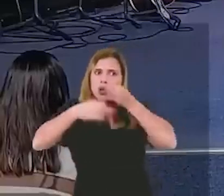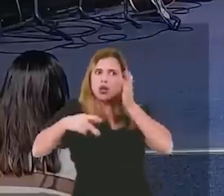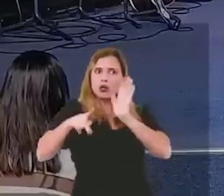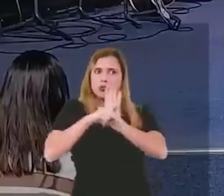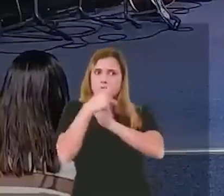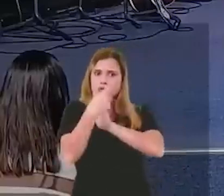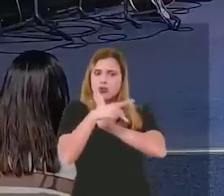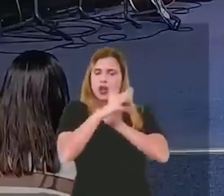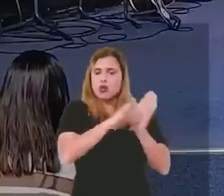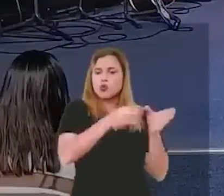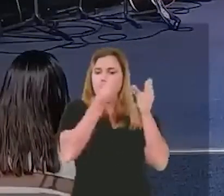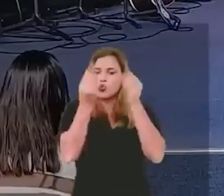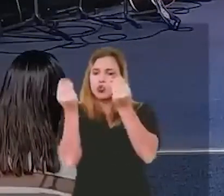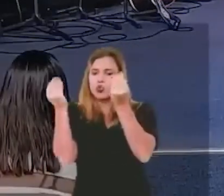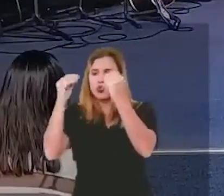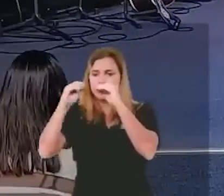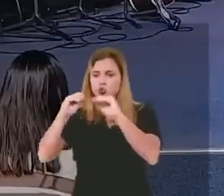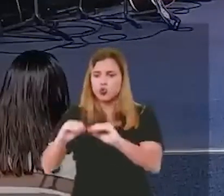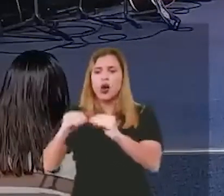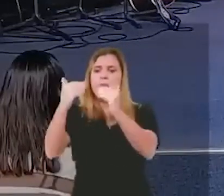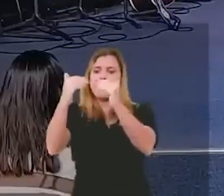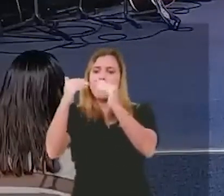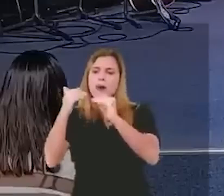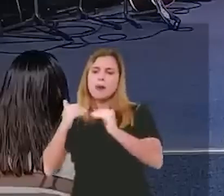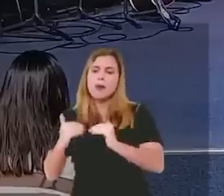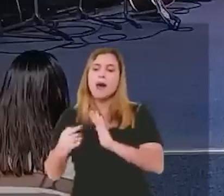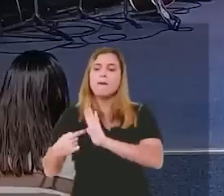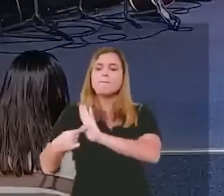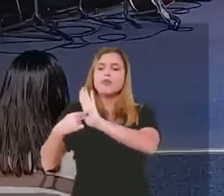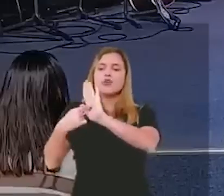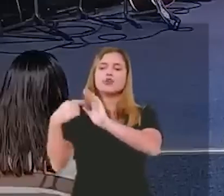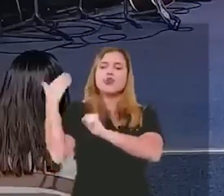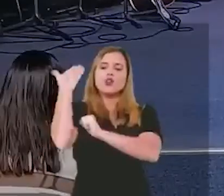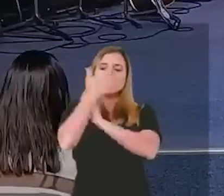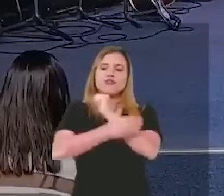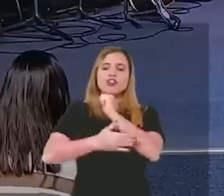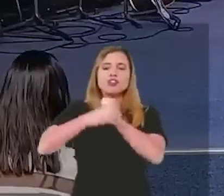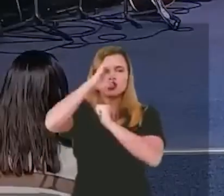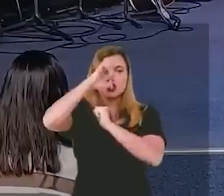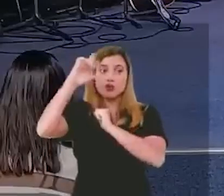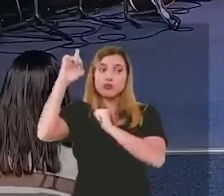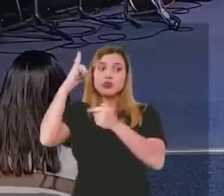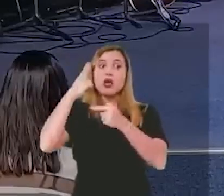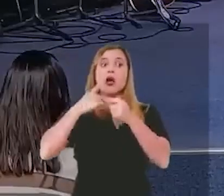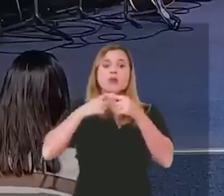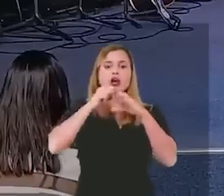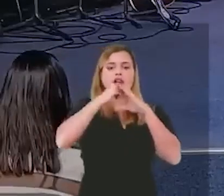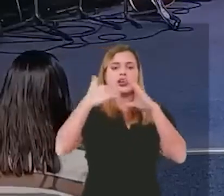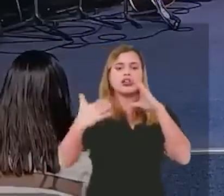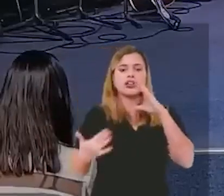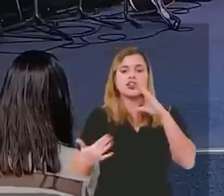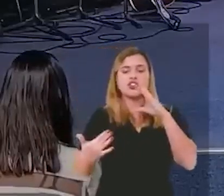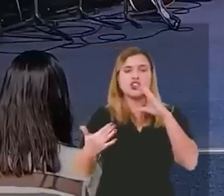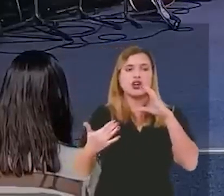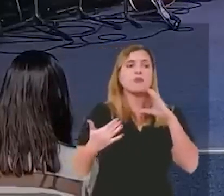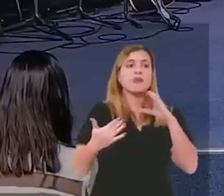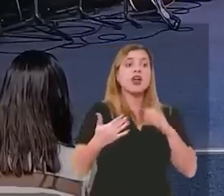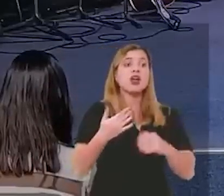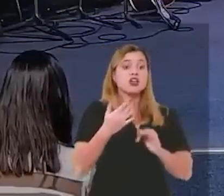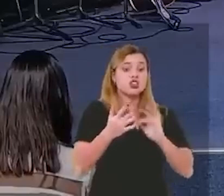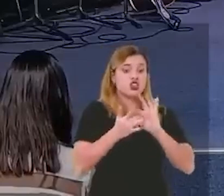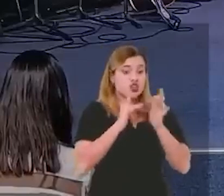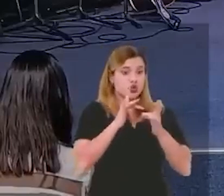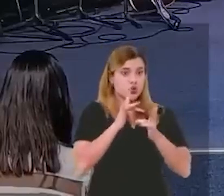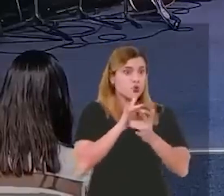e prova que Jesus é Deus por duas razões: porque tem os mesmos atributos, porque realiza as mesmas obras. Quando você vai para